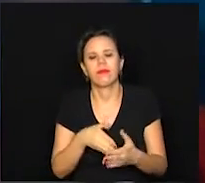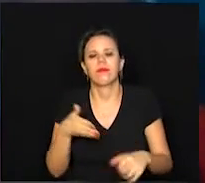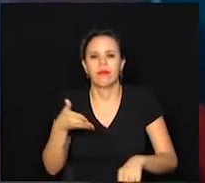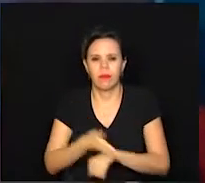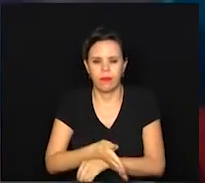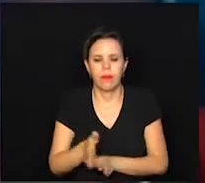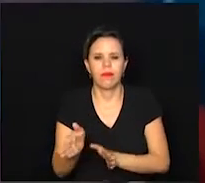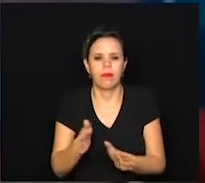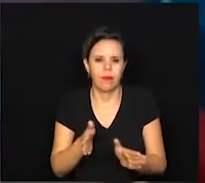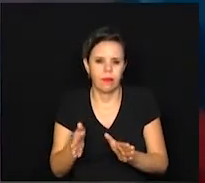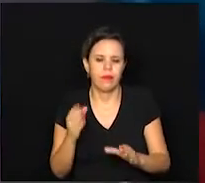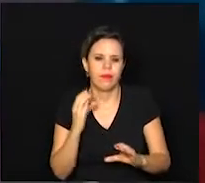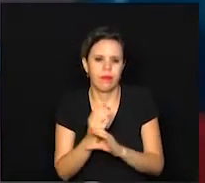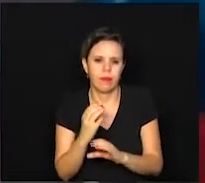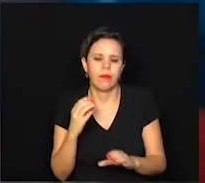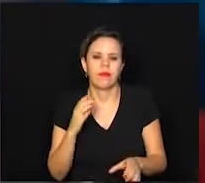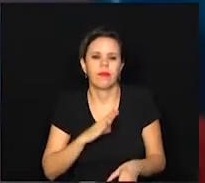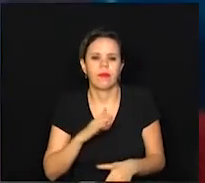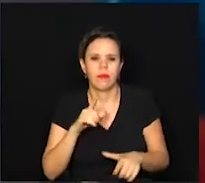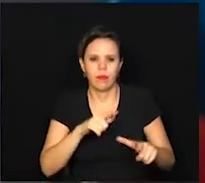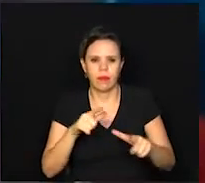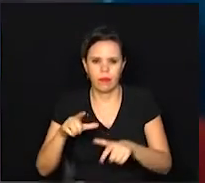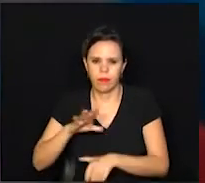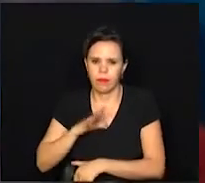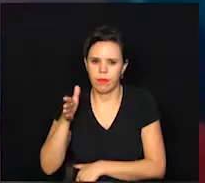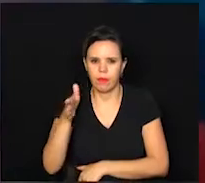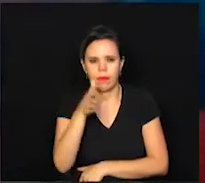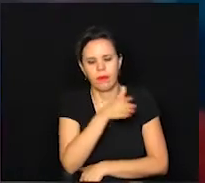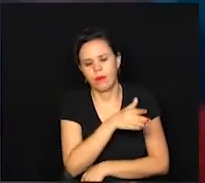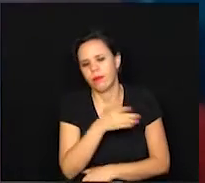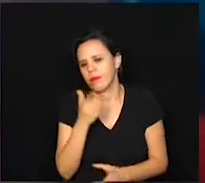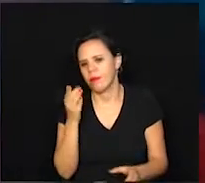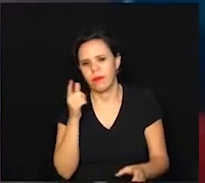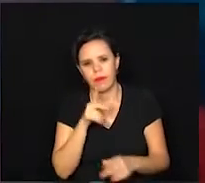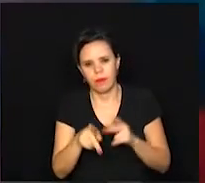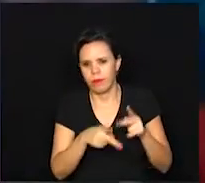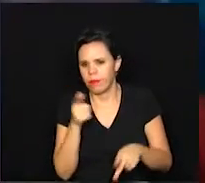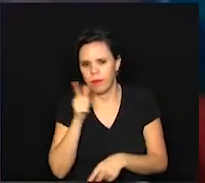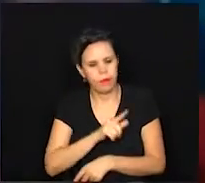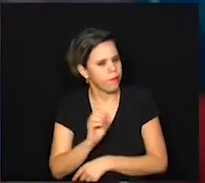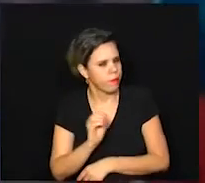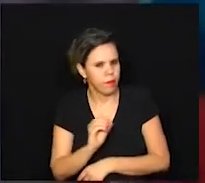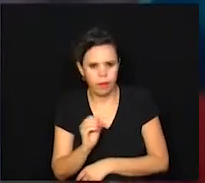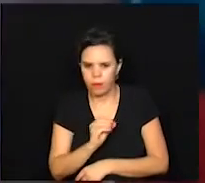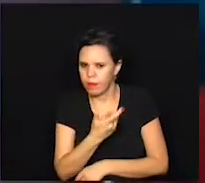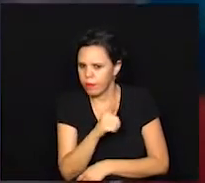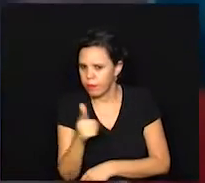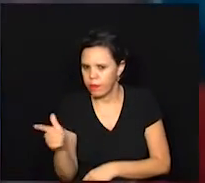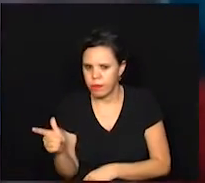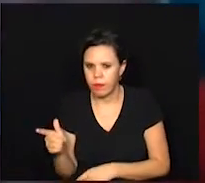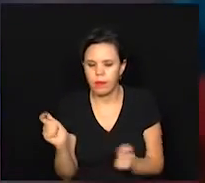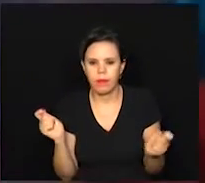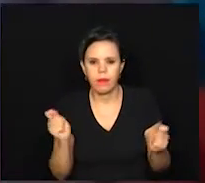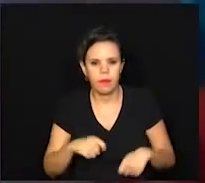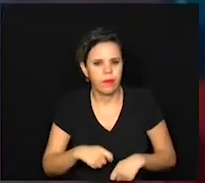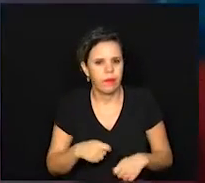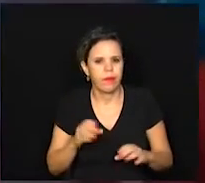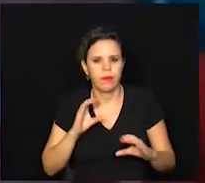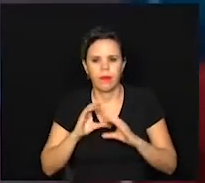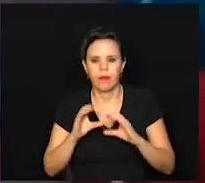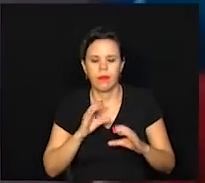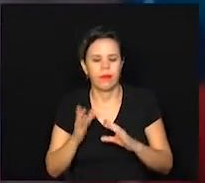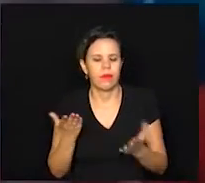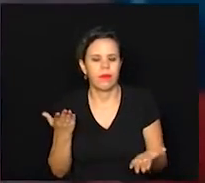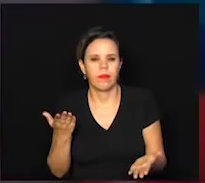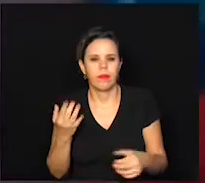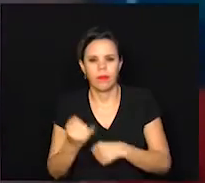Em muitos lugares da cidade não se consegue acessar, muitas pessoas não têm ainda condições, portanto, ainda é alguma